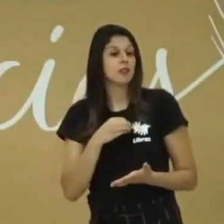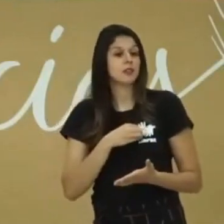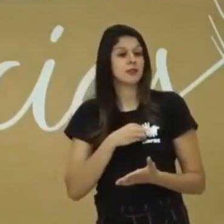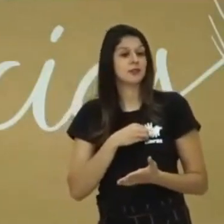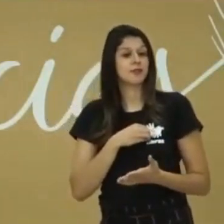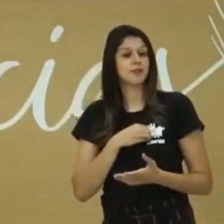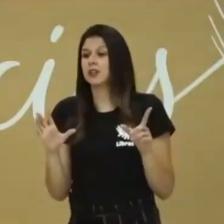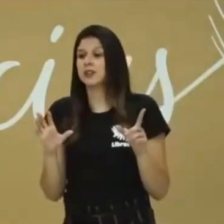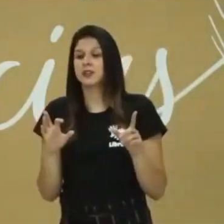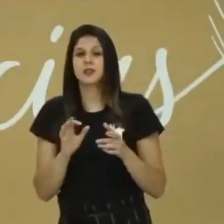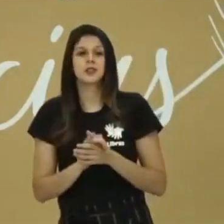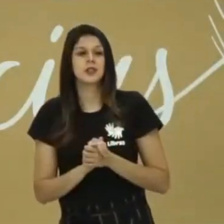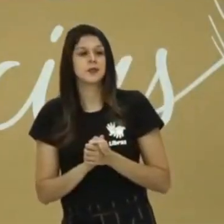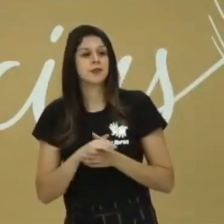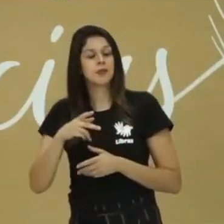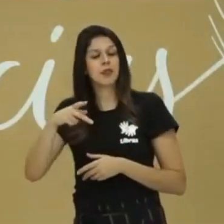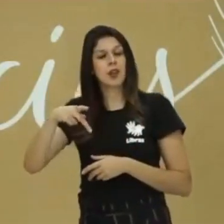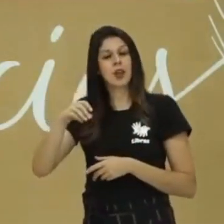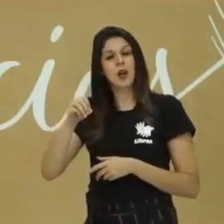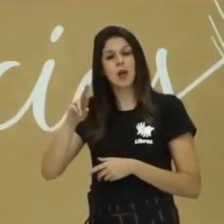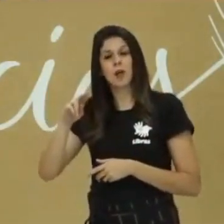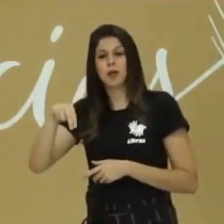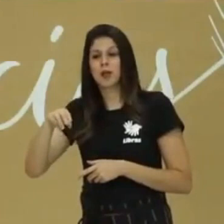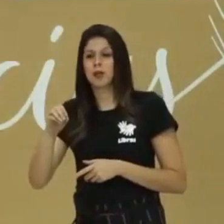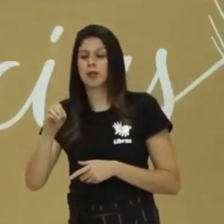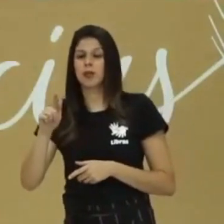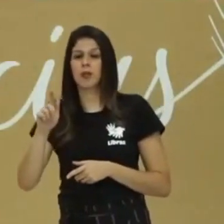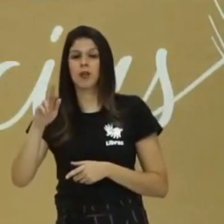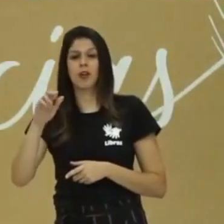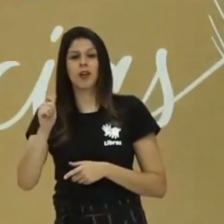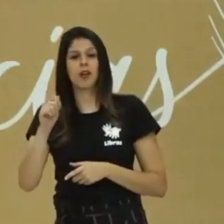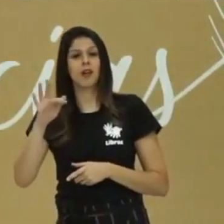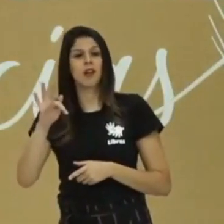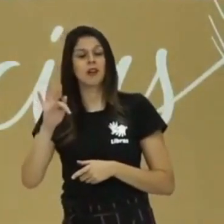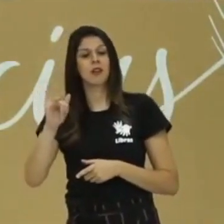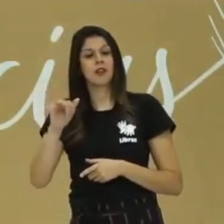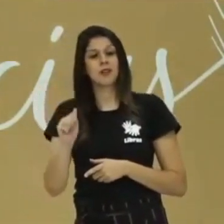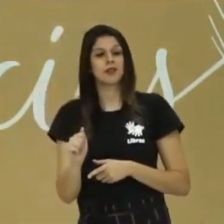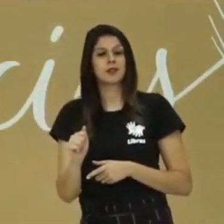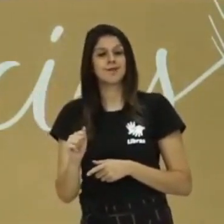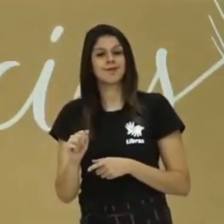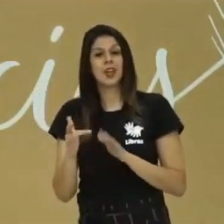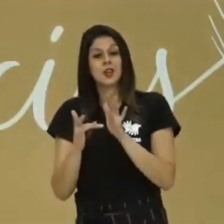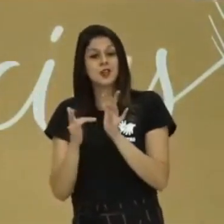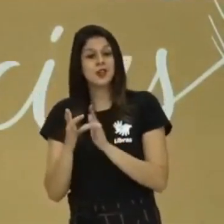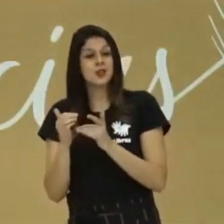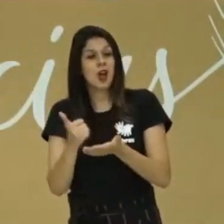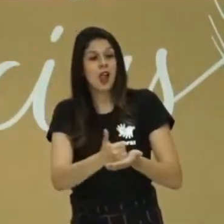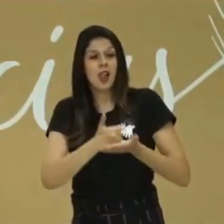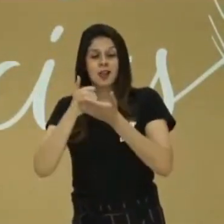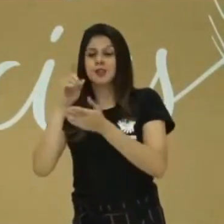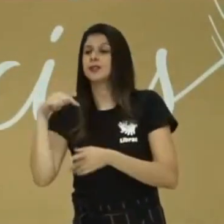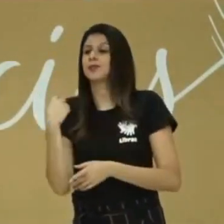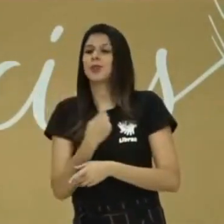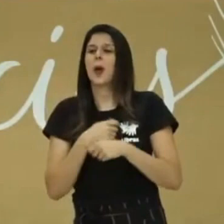livre da promiscuidade Jesus vem buscar uma noiva que tem as suas vestes limpas alvejadas